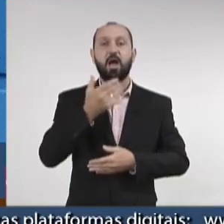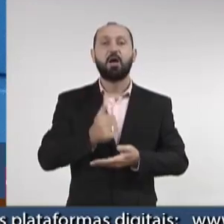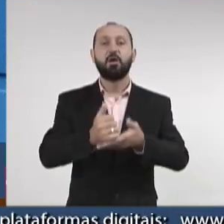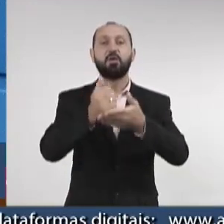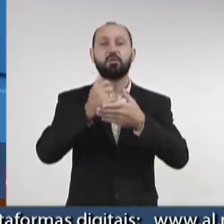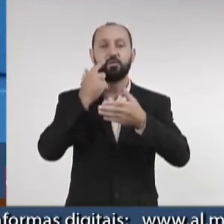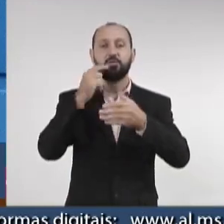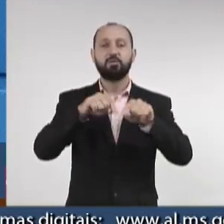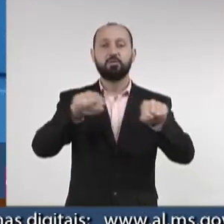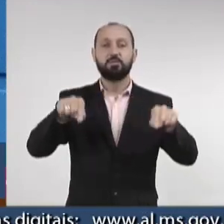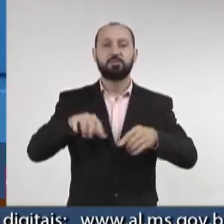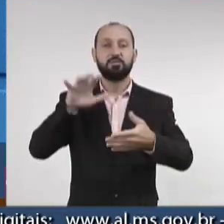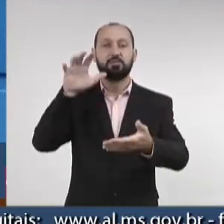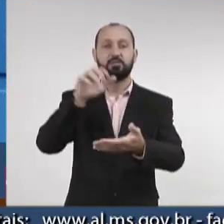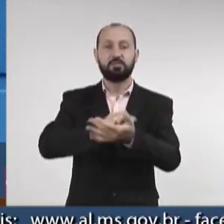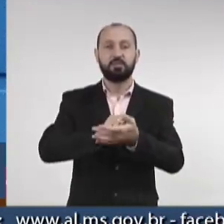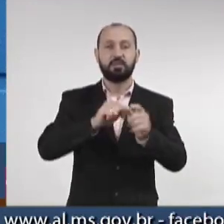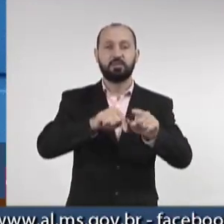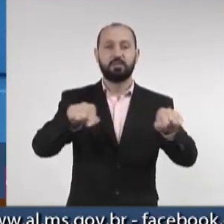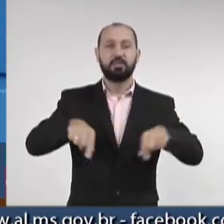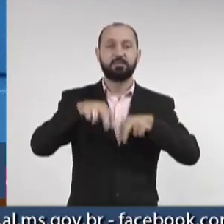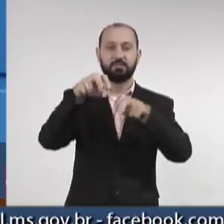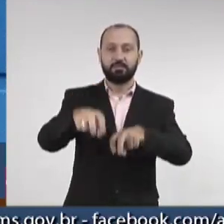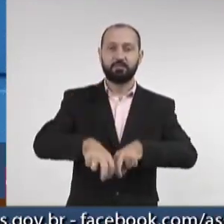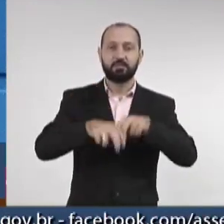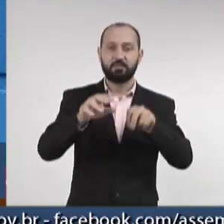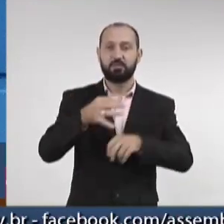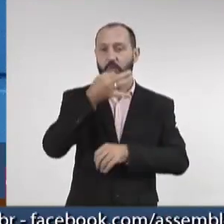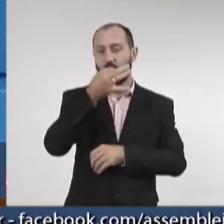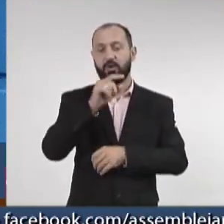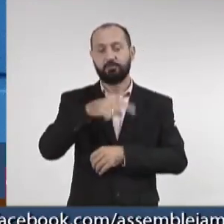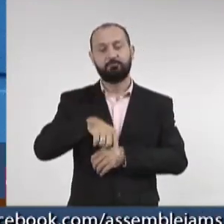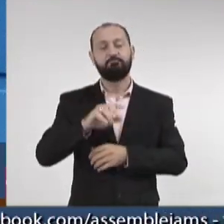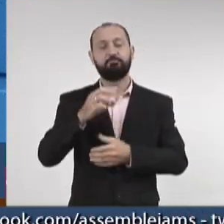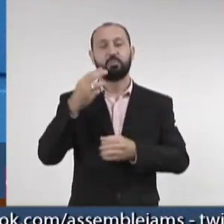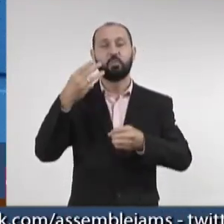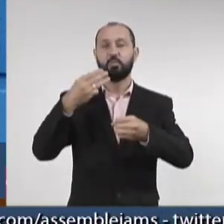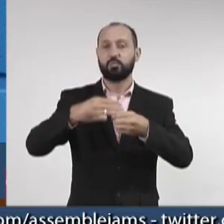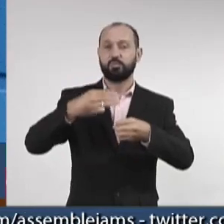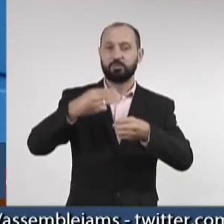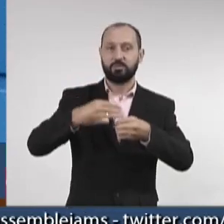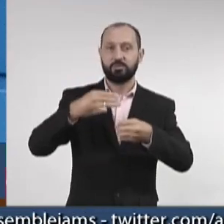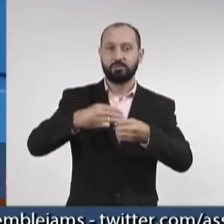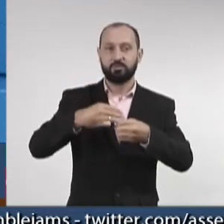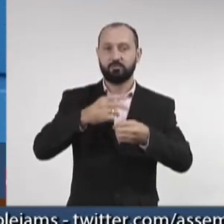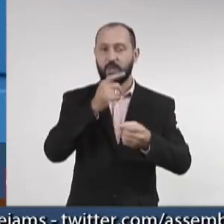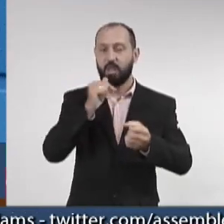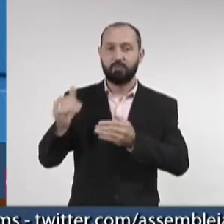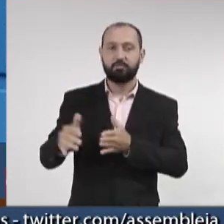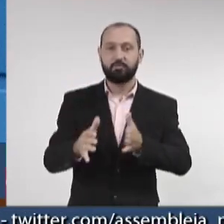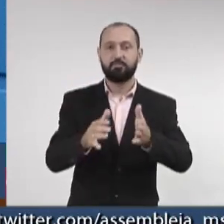buscar indígenas em todo o Cone Sul do Estado, para que fizessem uma